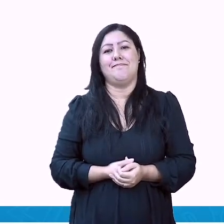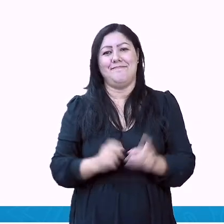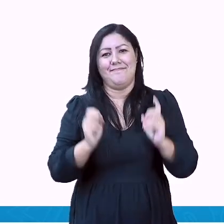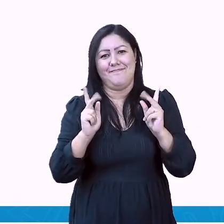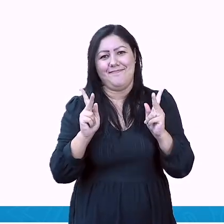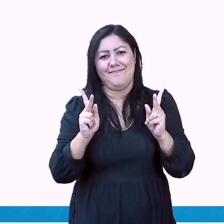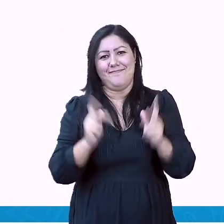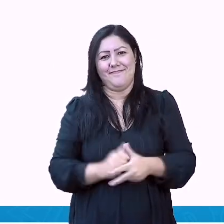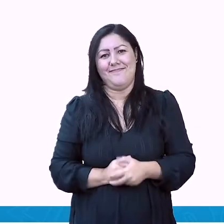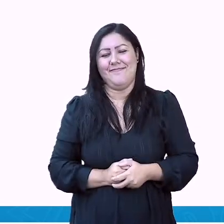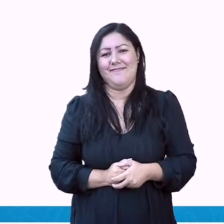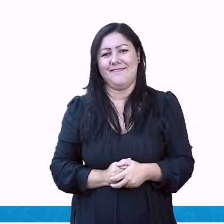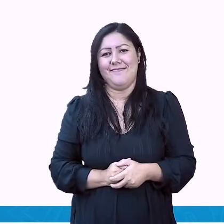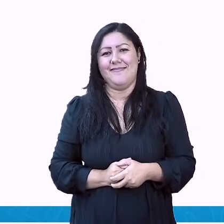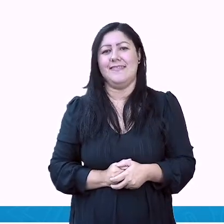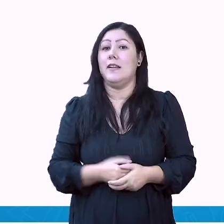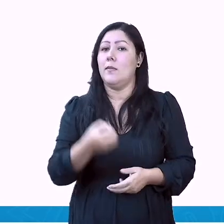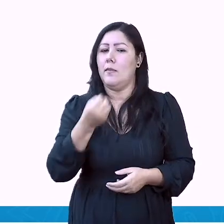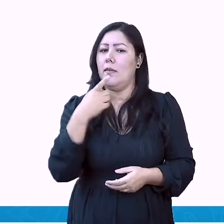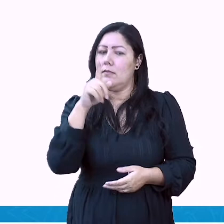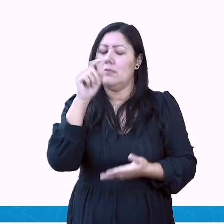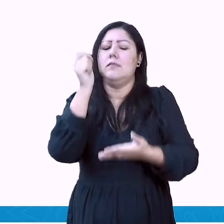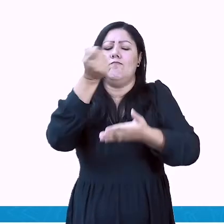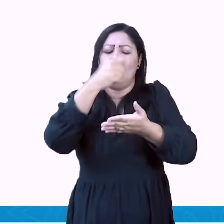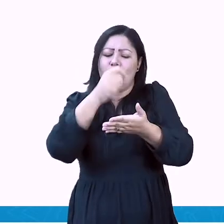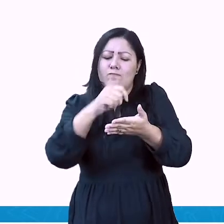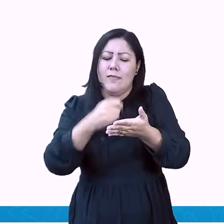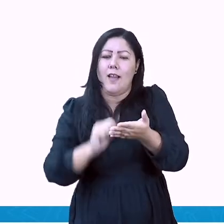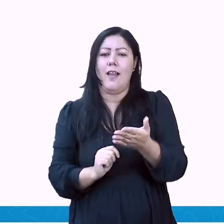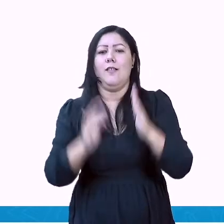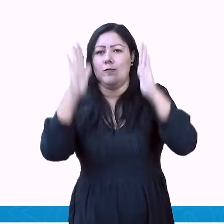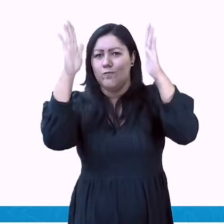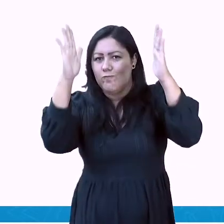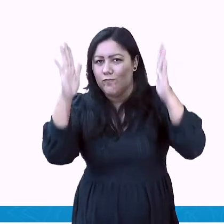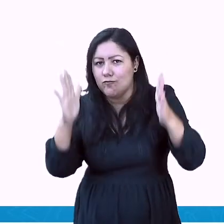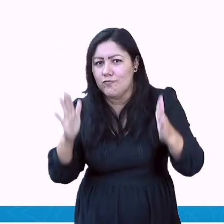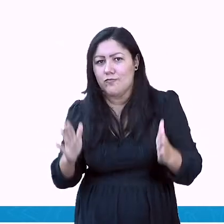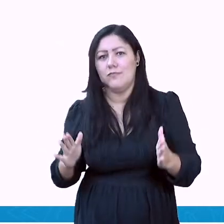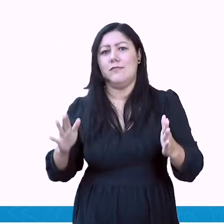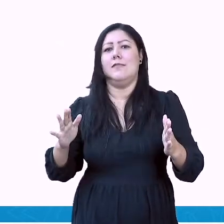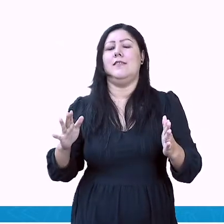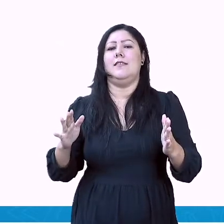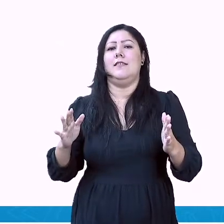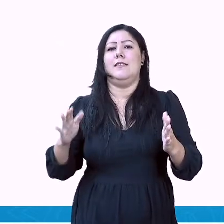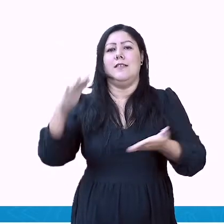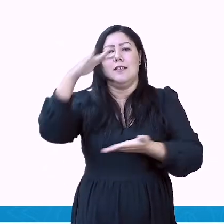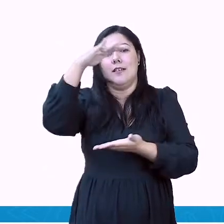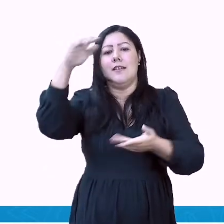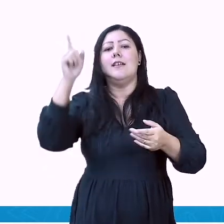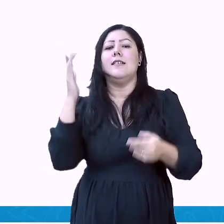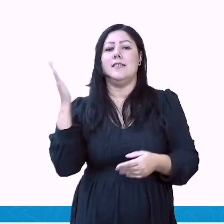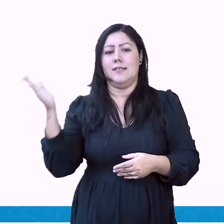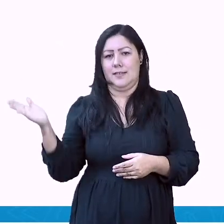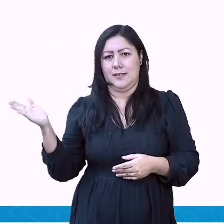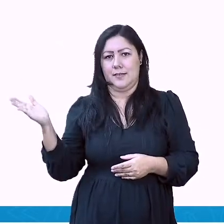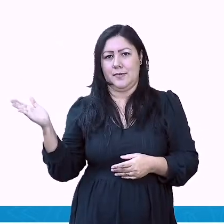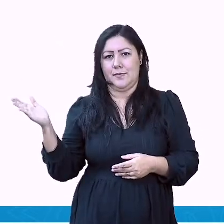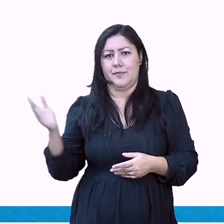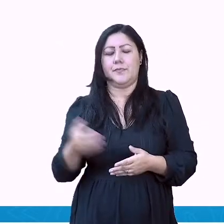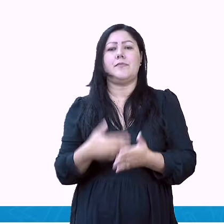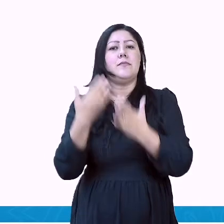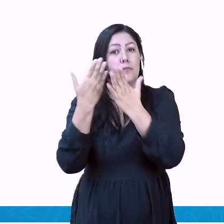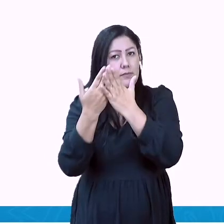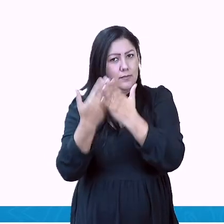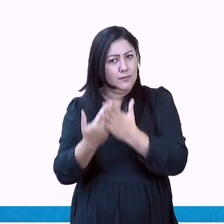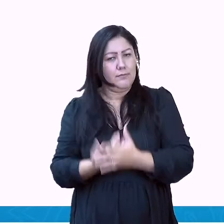Tranquilo? É bom você copiar esse quadro no seu caderno, tá? Estude